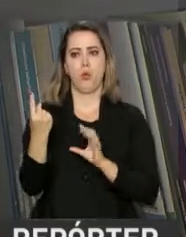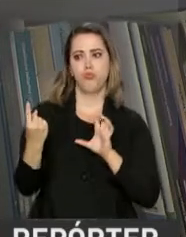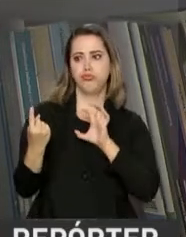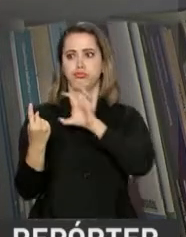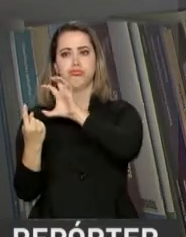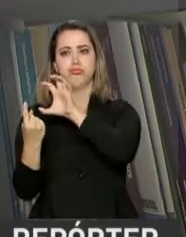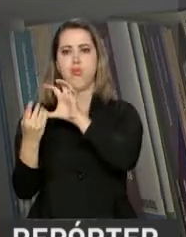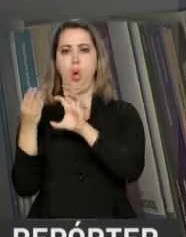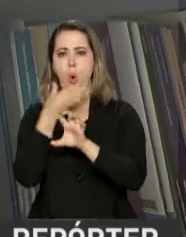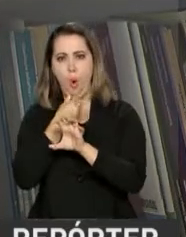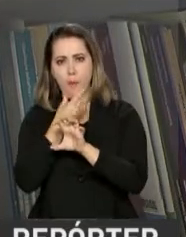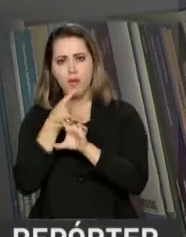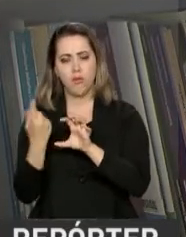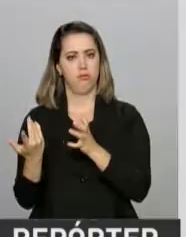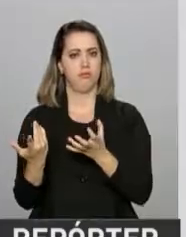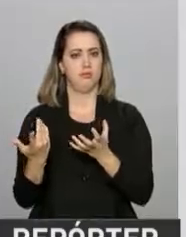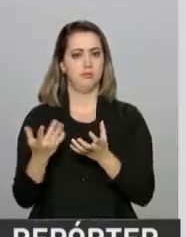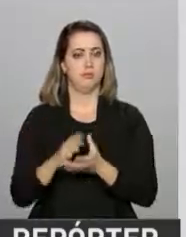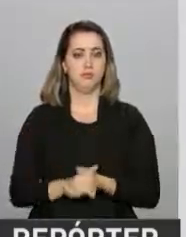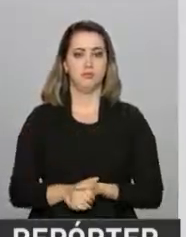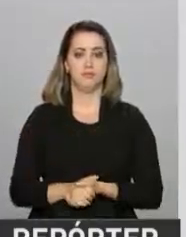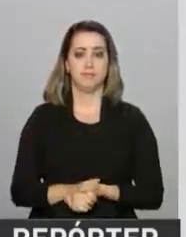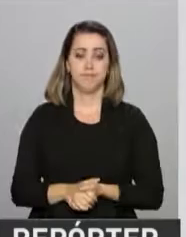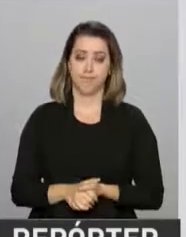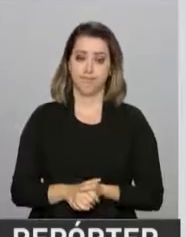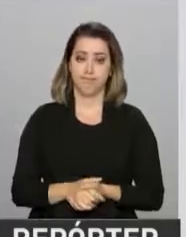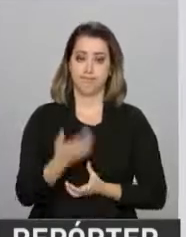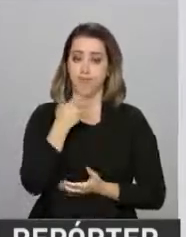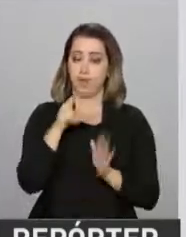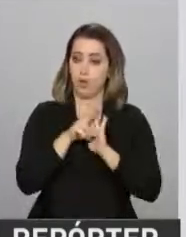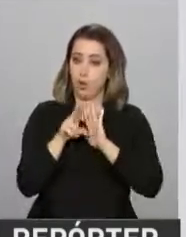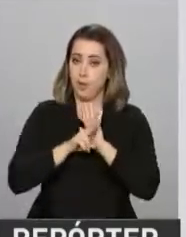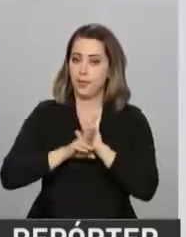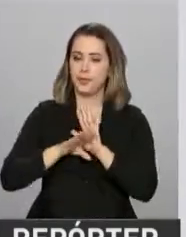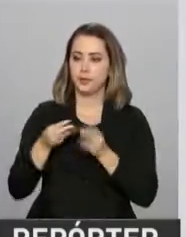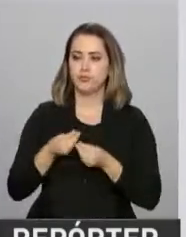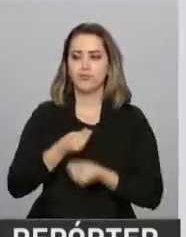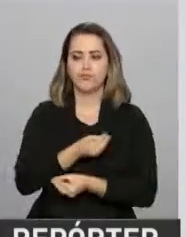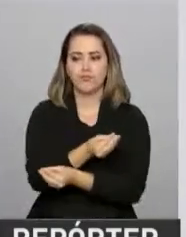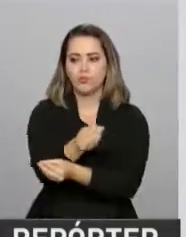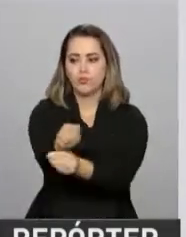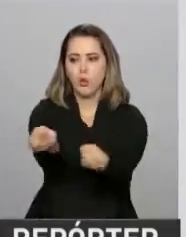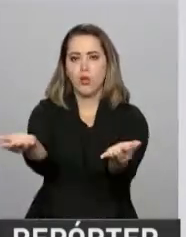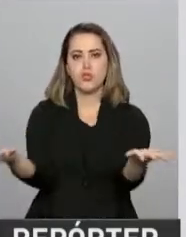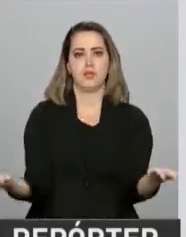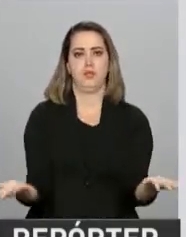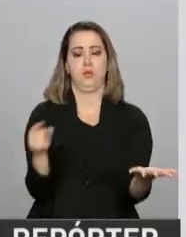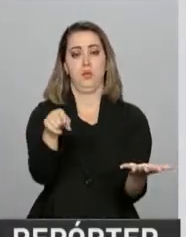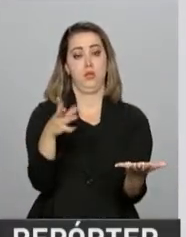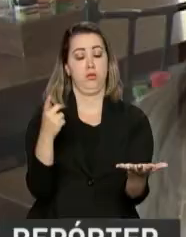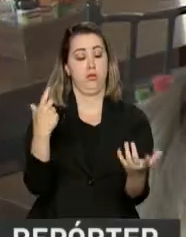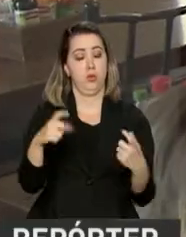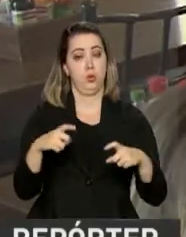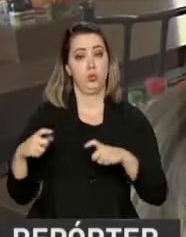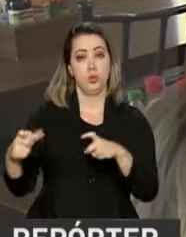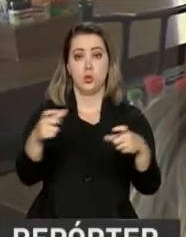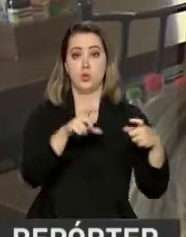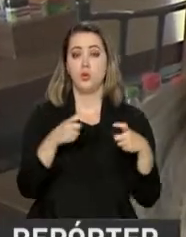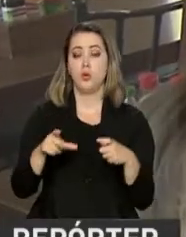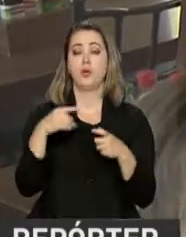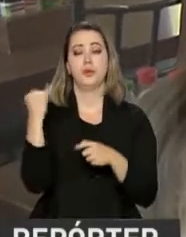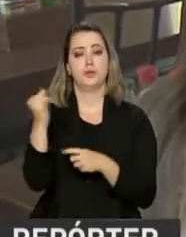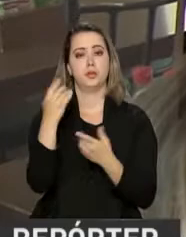mercado masculino para essa relação de consumo a nota técnica já foi encaminhada aos órgãos que compõem o sistema de defesa do consumidor e as